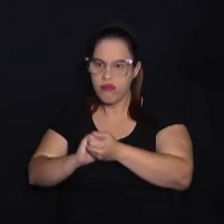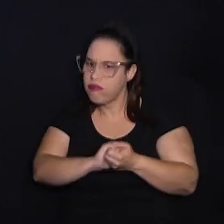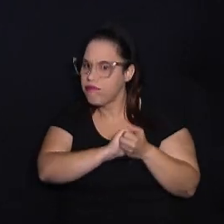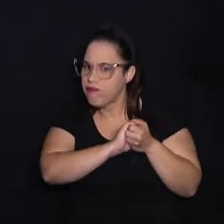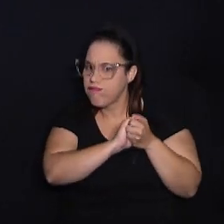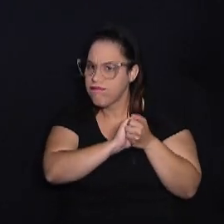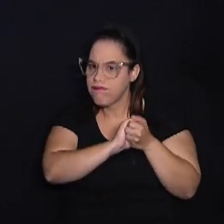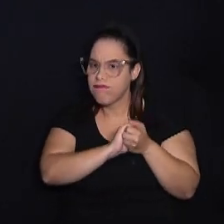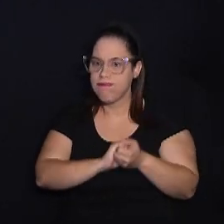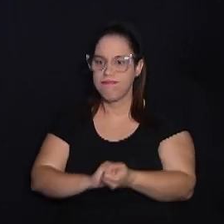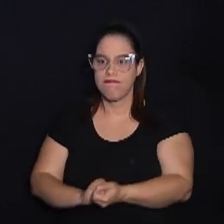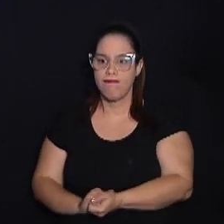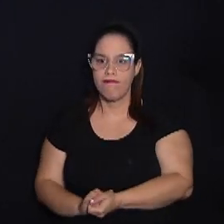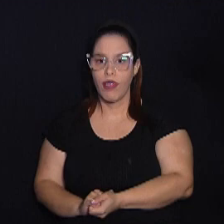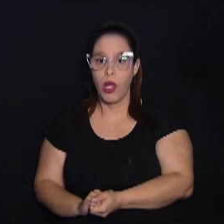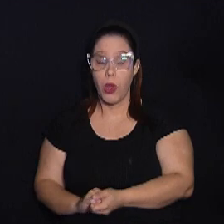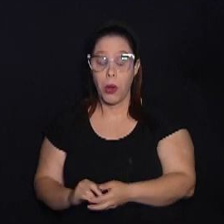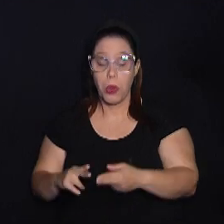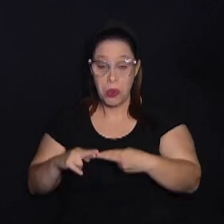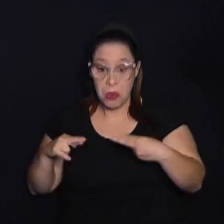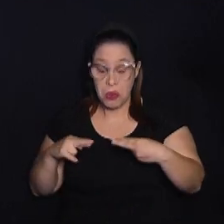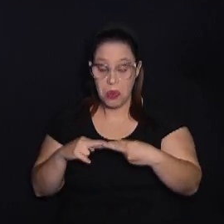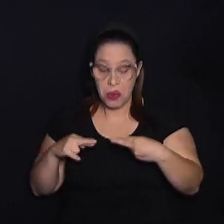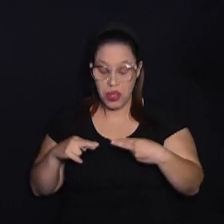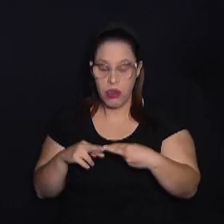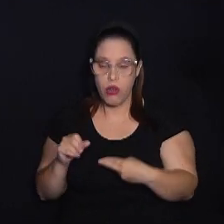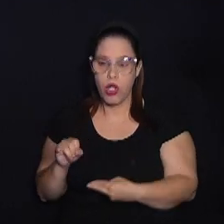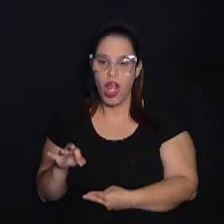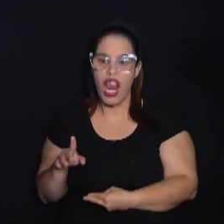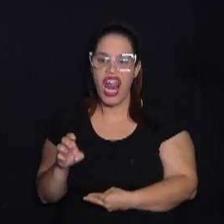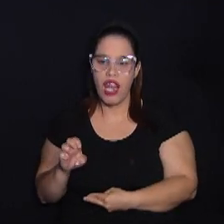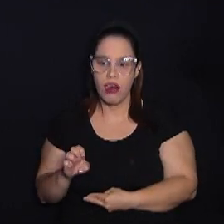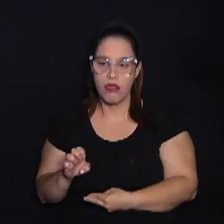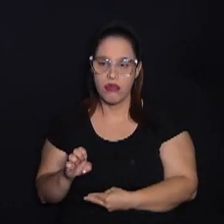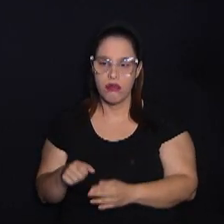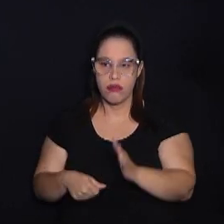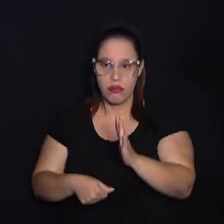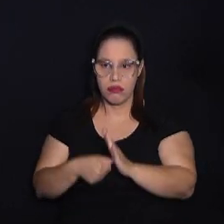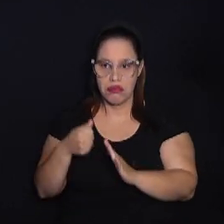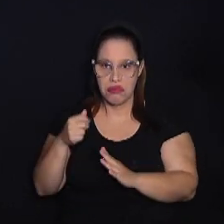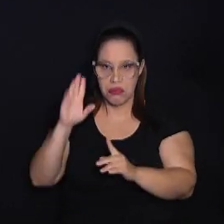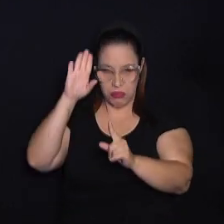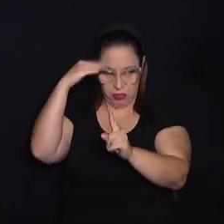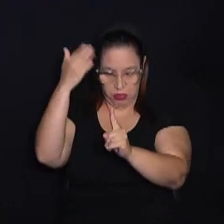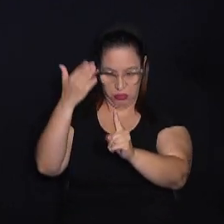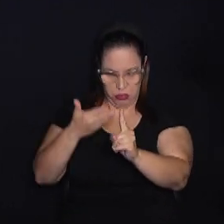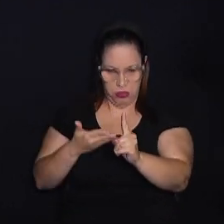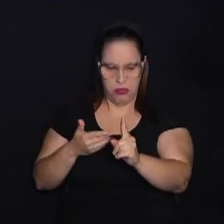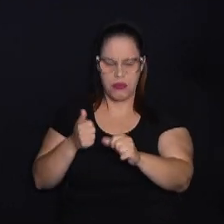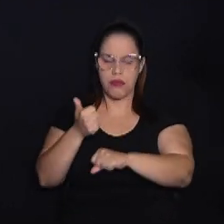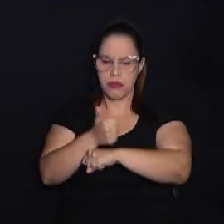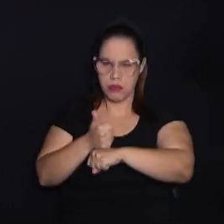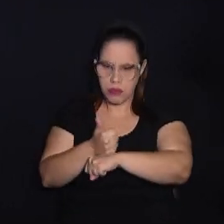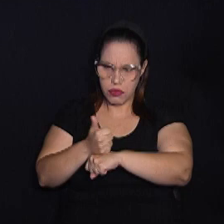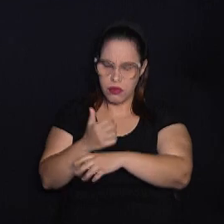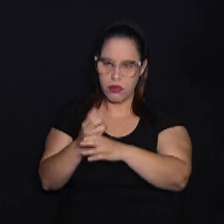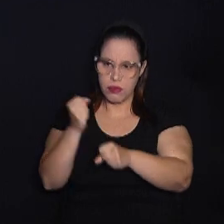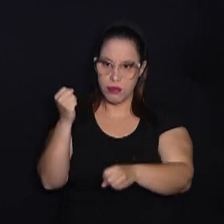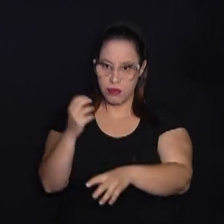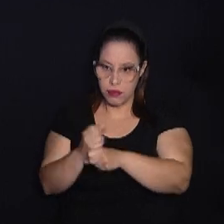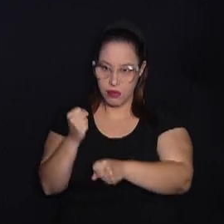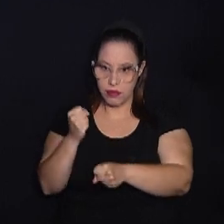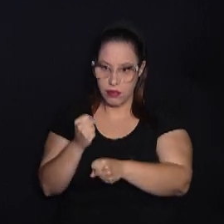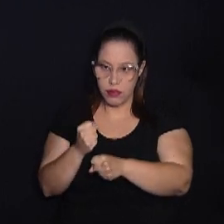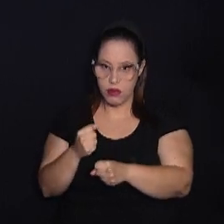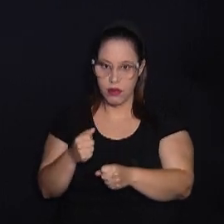cumprimentá-lo por estar realizando essa sessão solene, né? Primeiramente homenageando uma profissional de contabilidade e